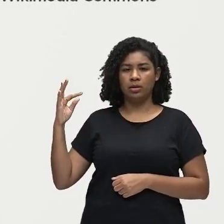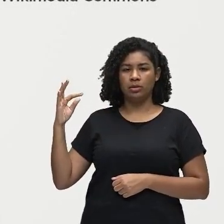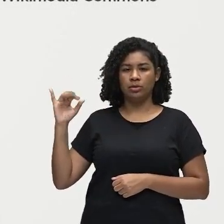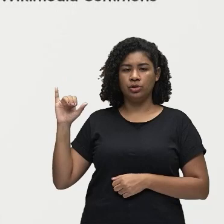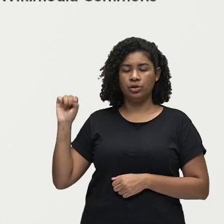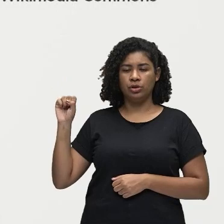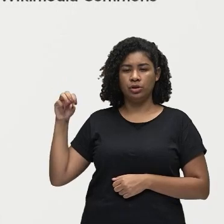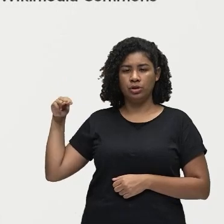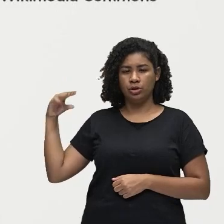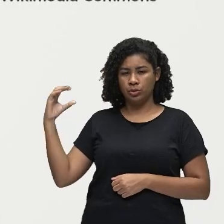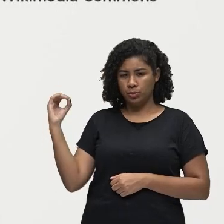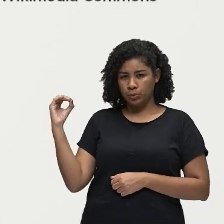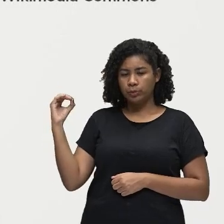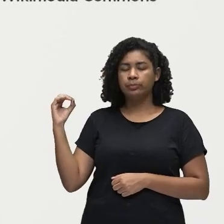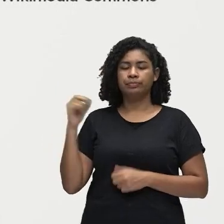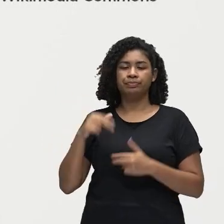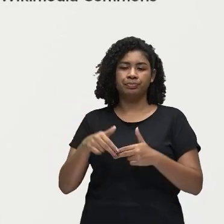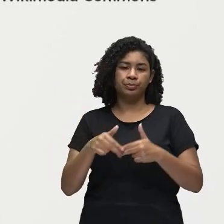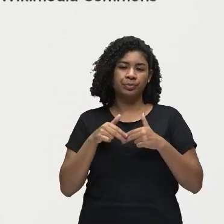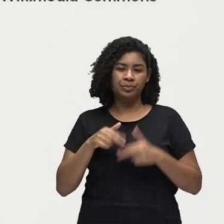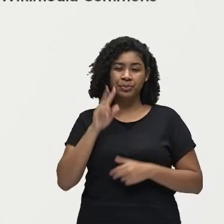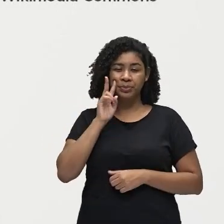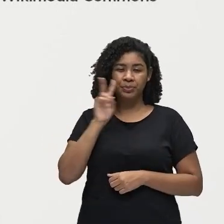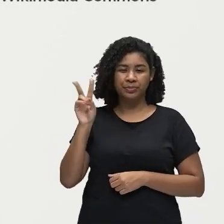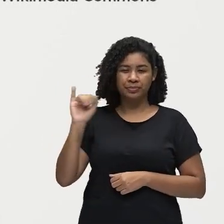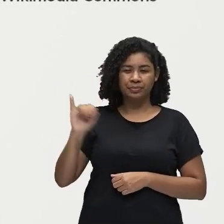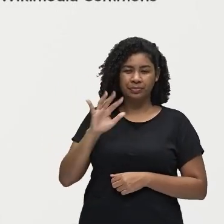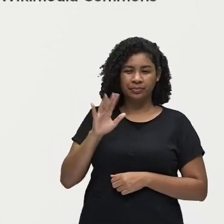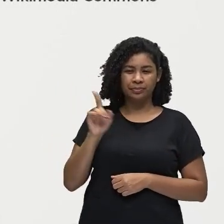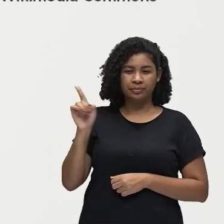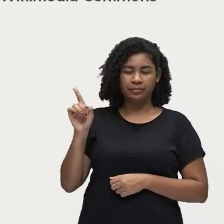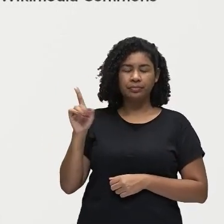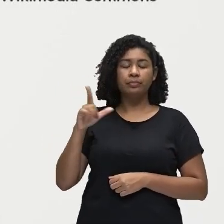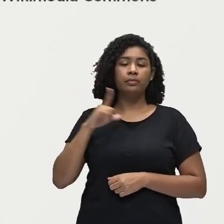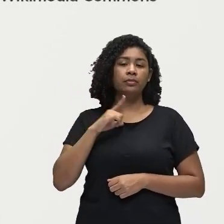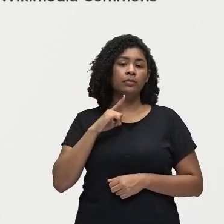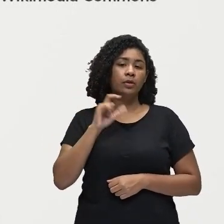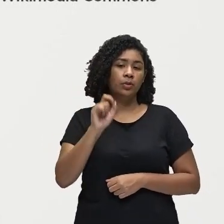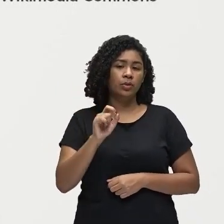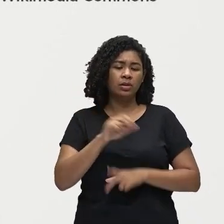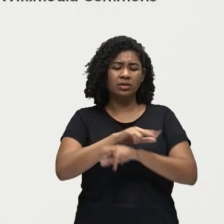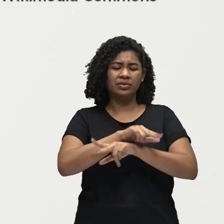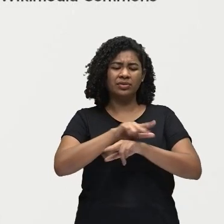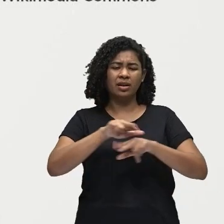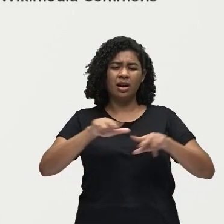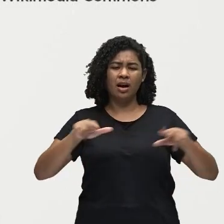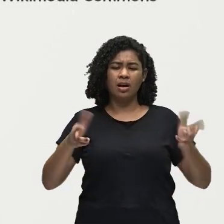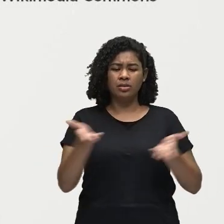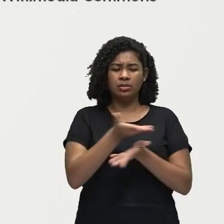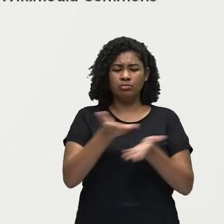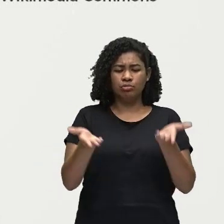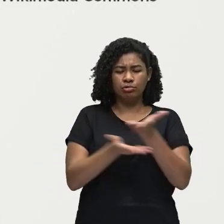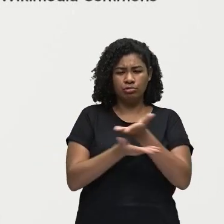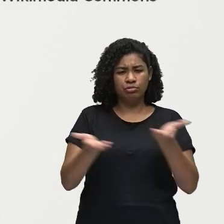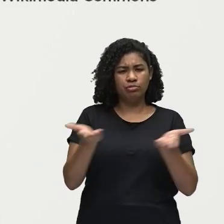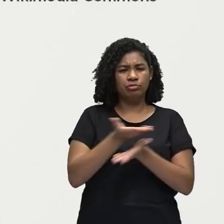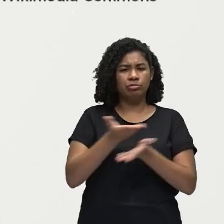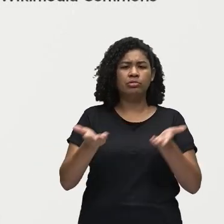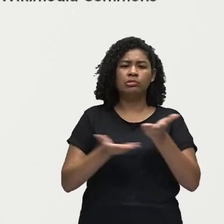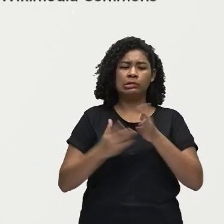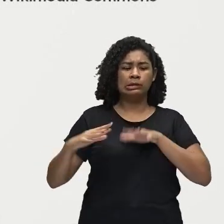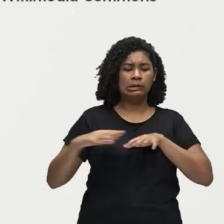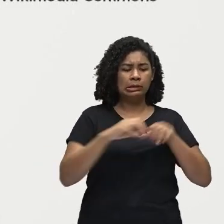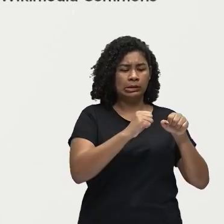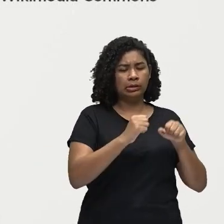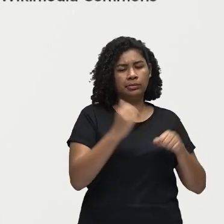presas. Observem aí que nessa imagem a gente tem diversas relações de predatismo